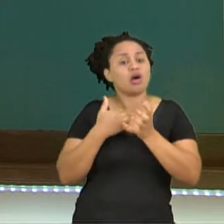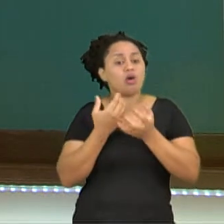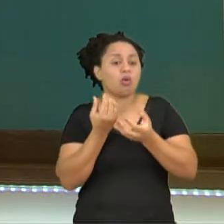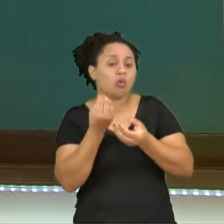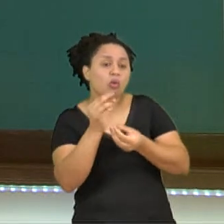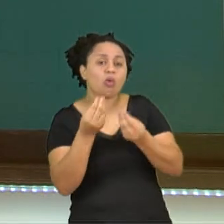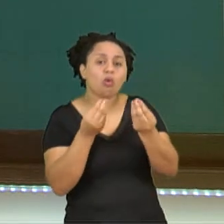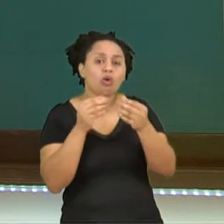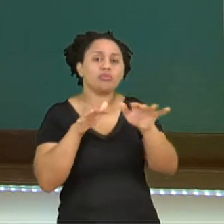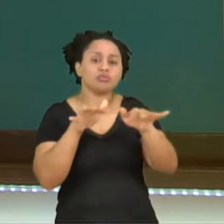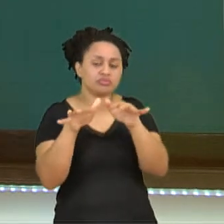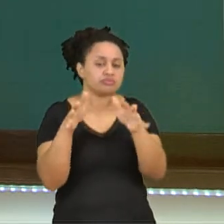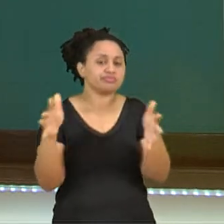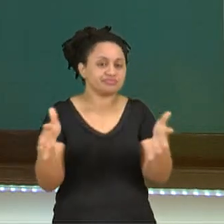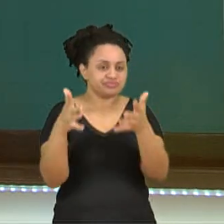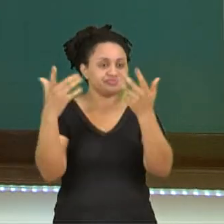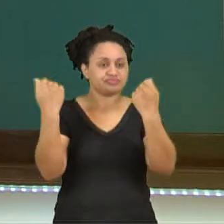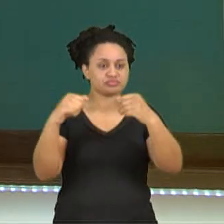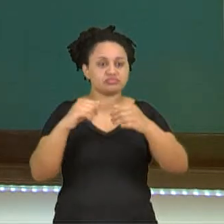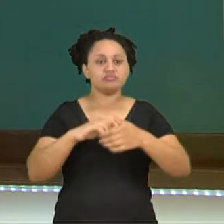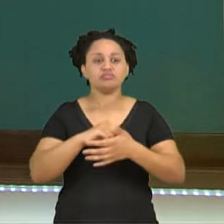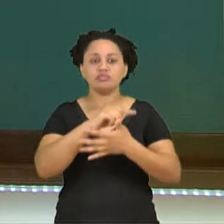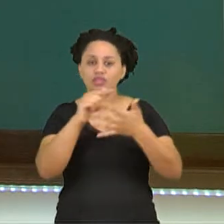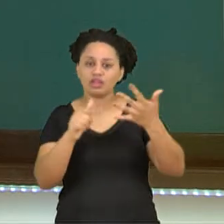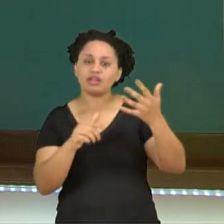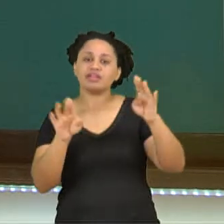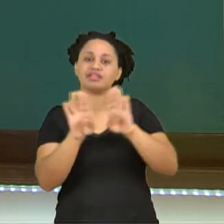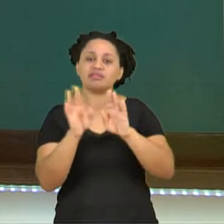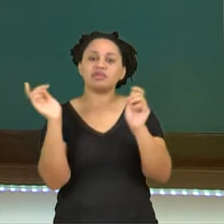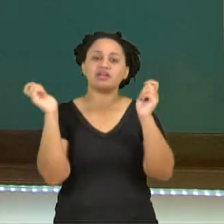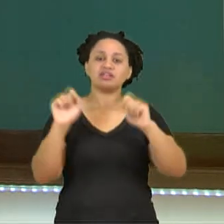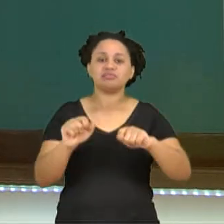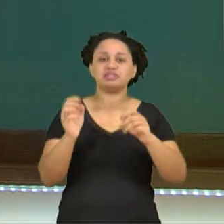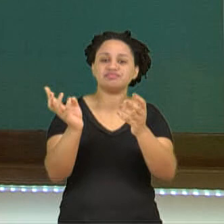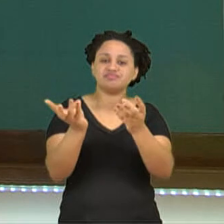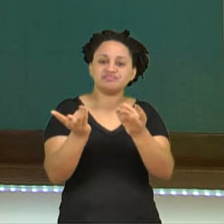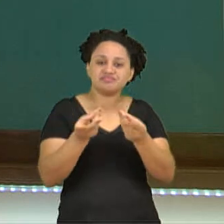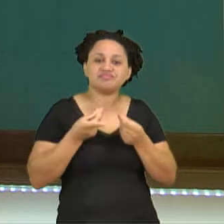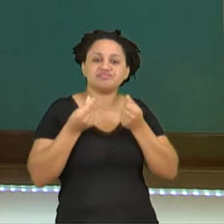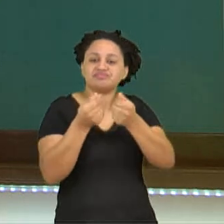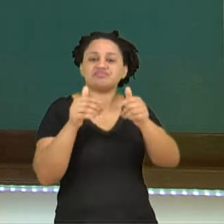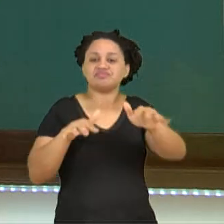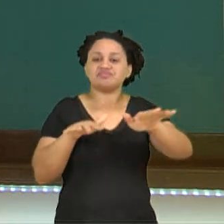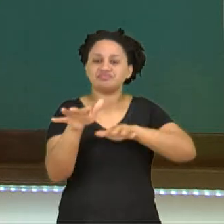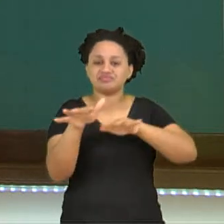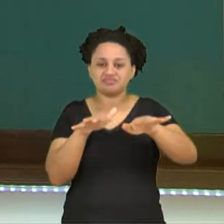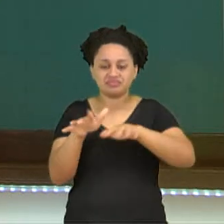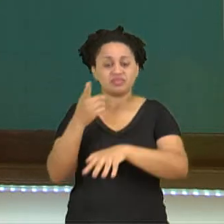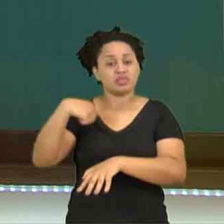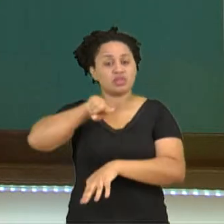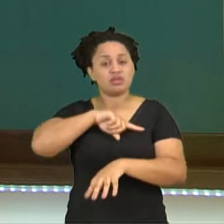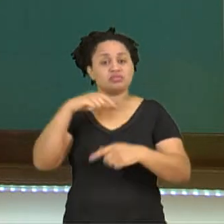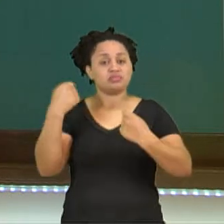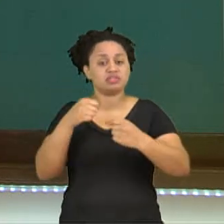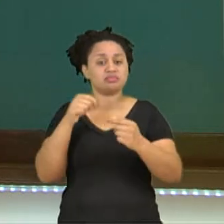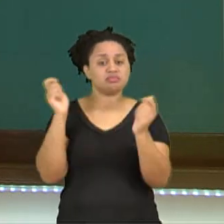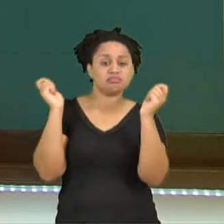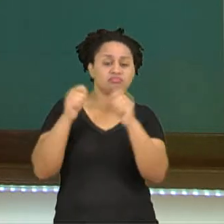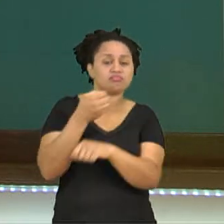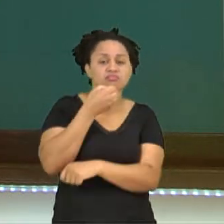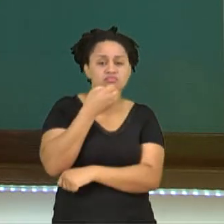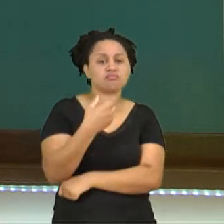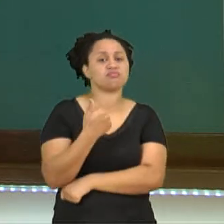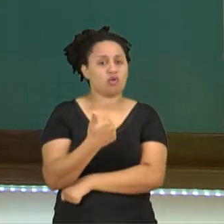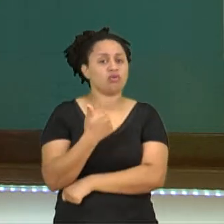movimentos. E a capacidade de habilidades motoras, né? Nós temos que ter uma boa capacidade, e tudo isso